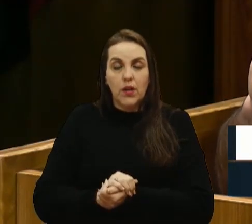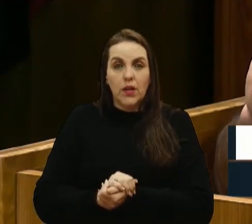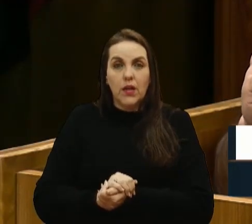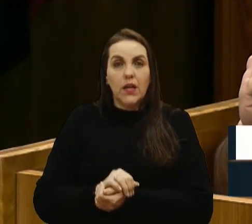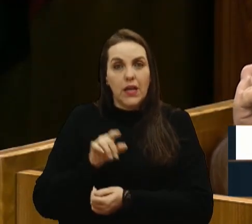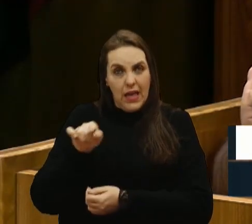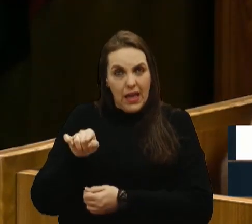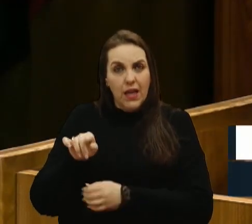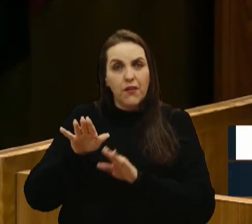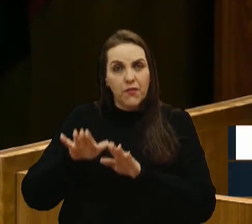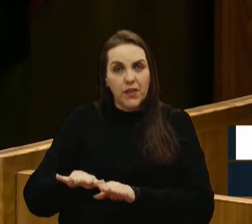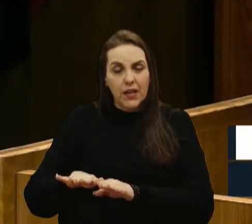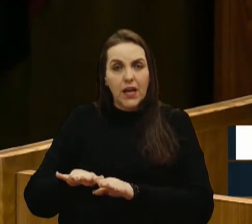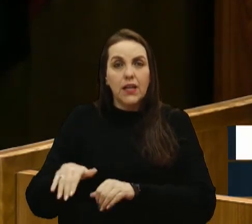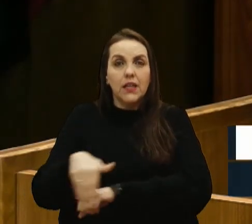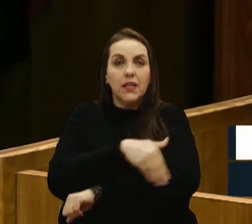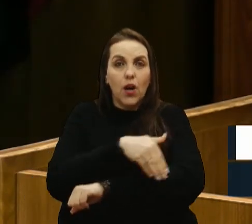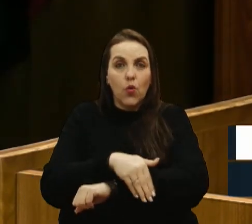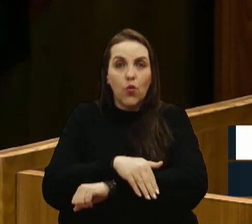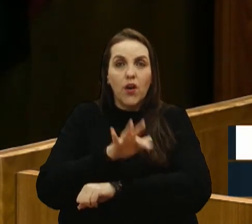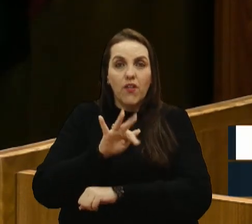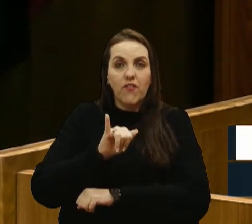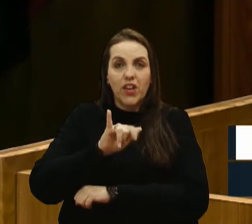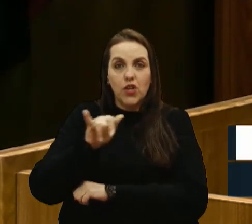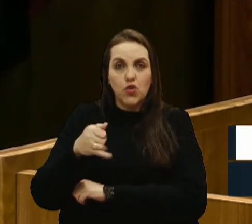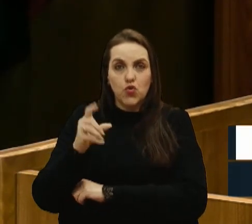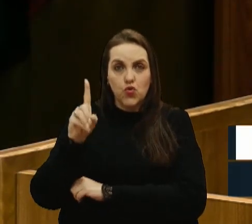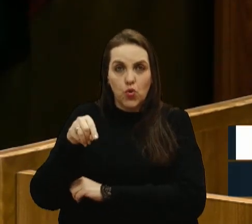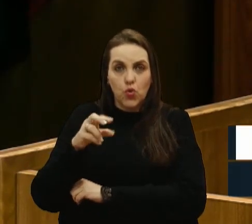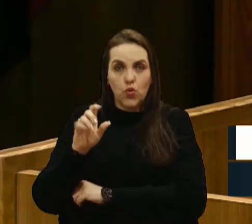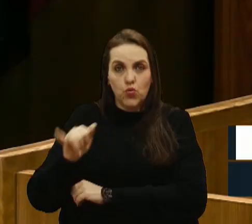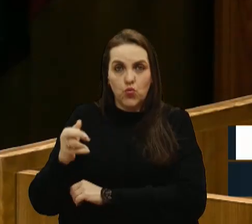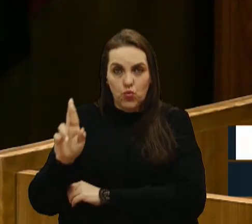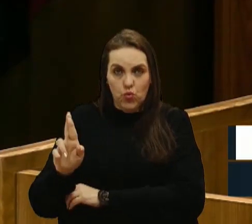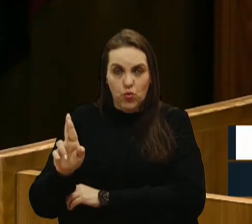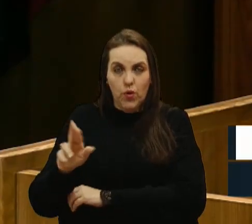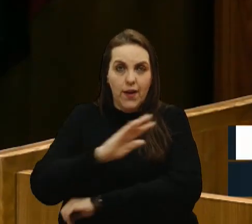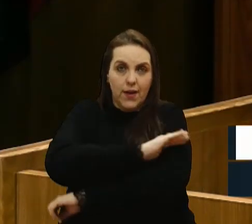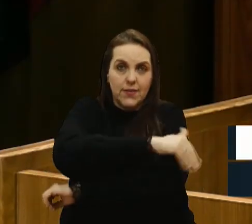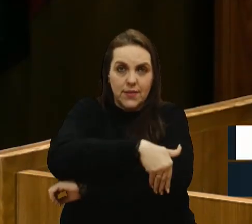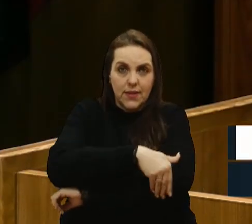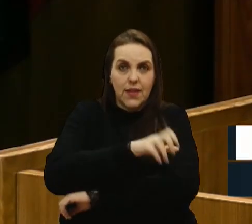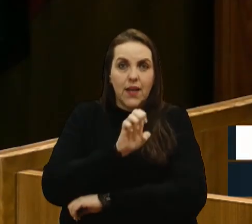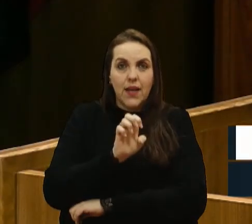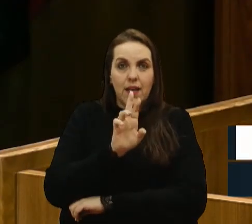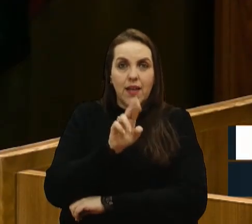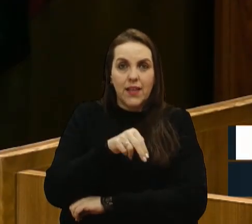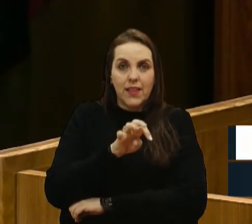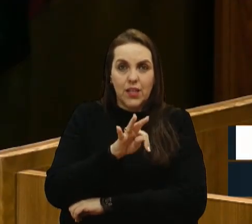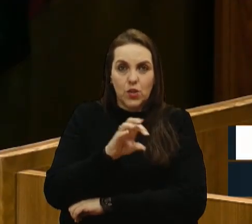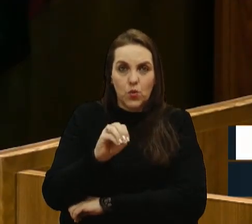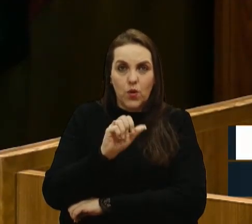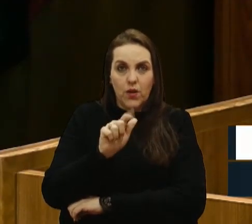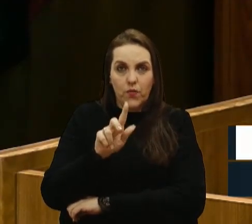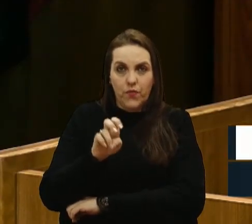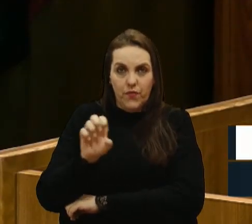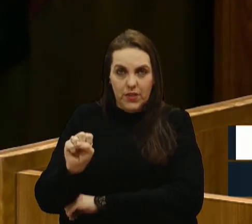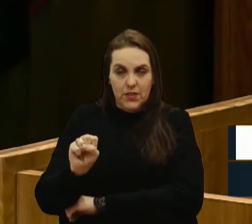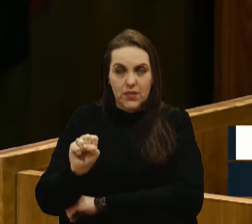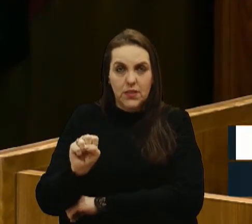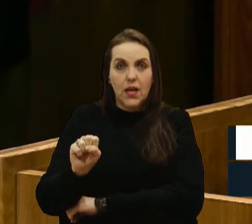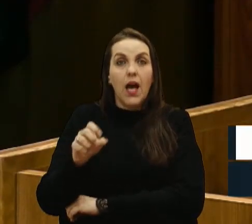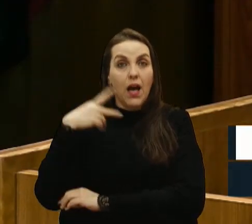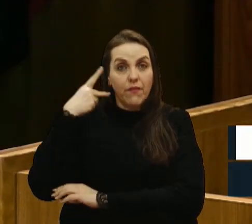senhor Eduardo, que fica lá na Feijó Júnior, esquina com Ernesto Alves. E naquela oportunidade, a vereadora Andressa Malman se pronunciou